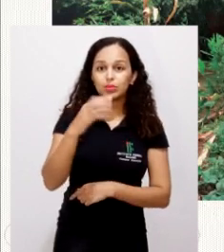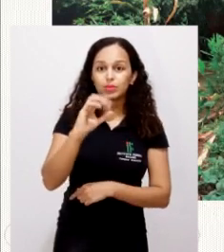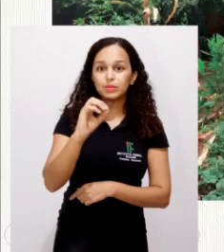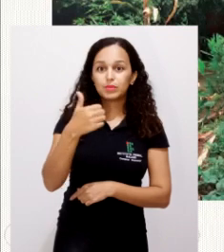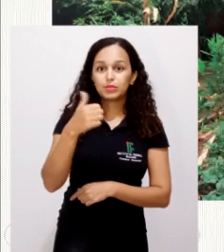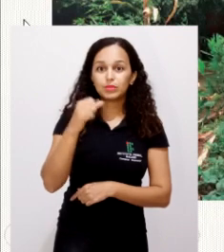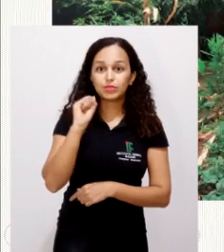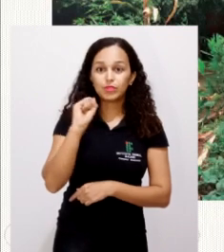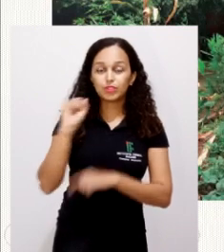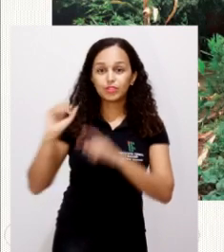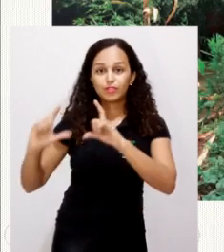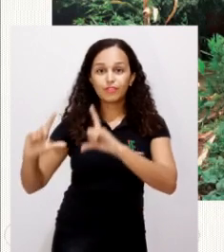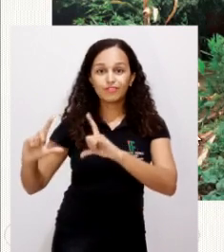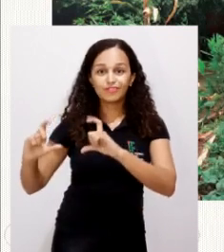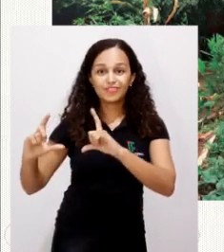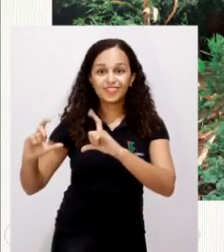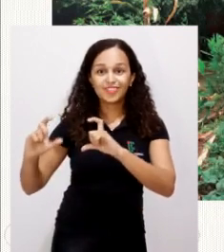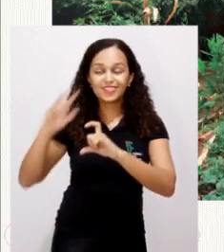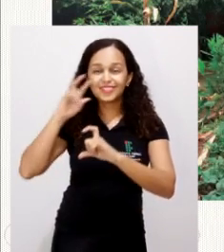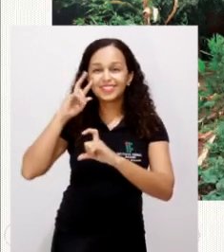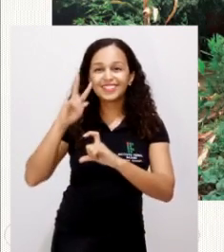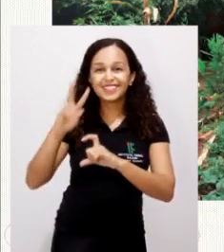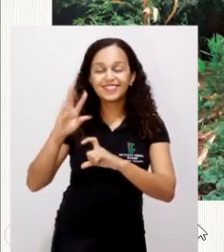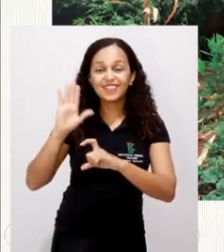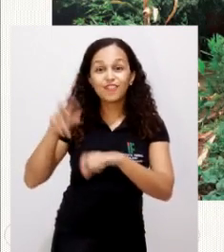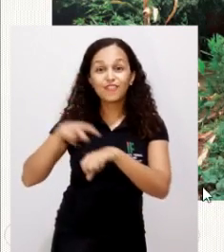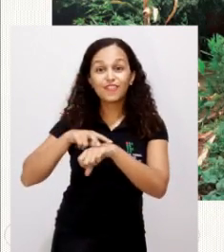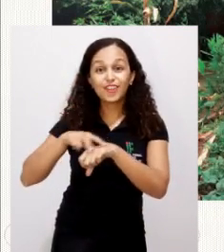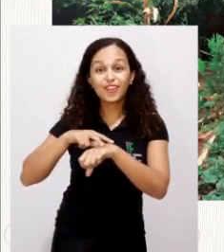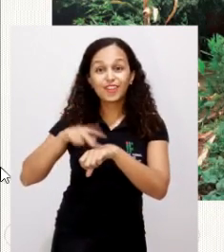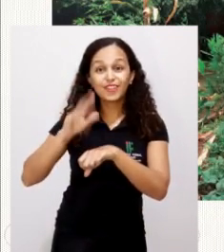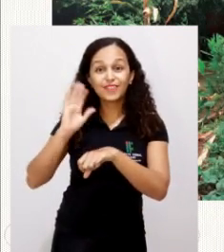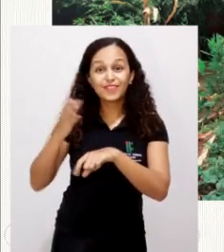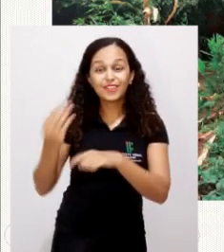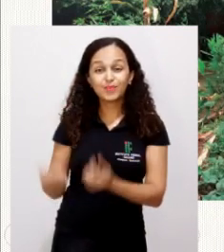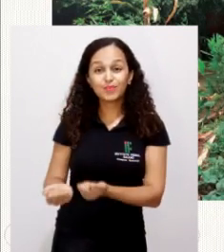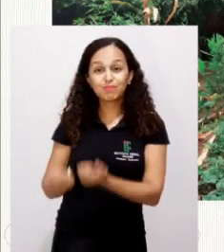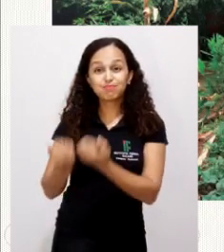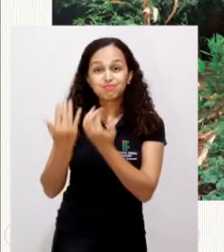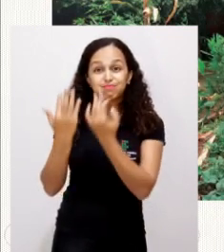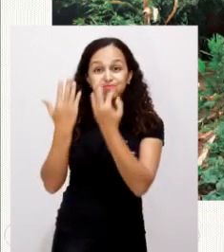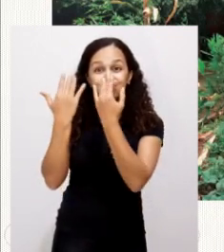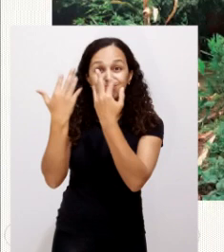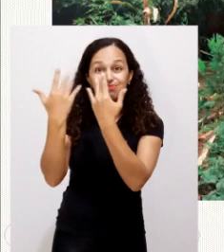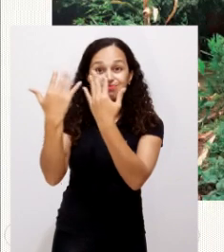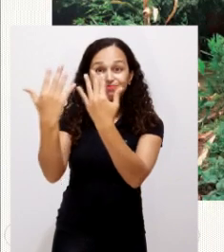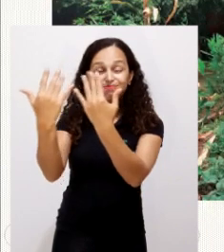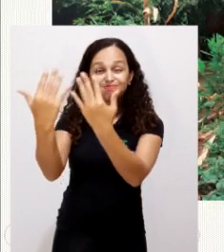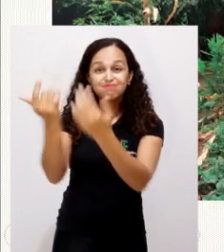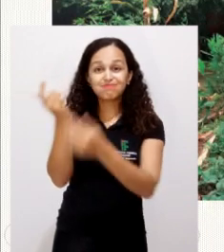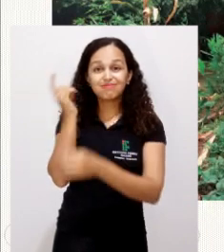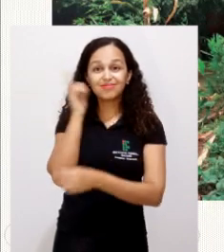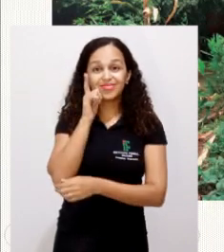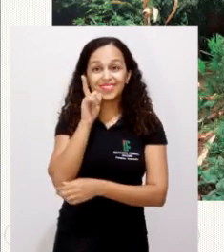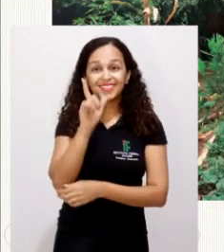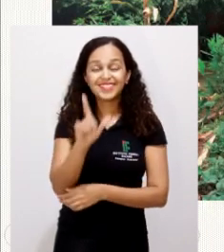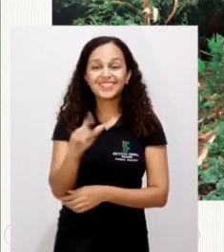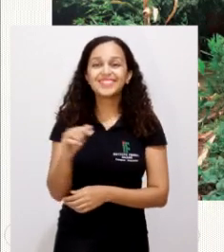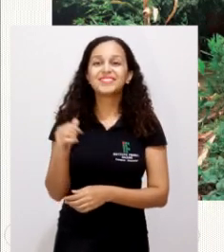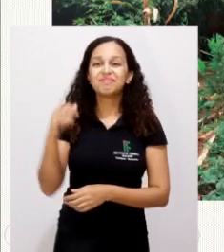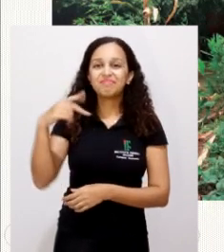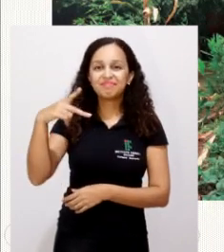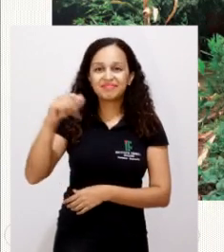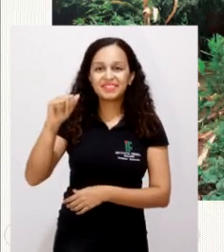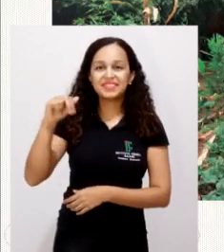identificar aqui, né, um verde expressivo, né, essa disseminação pelo terreno, feito por parte das punks